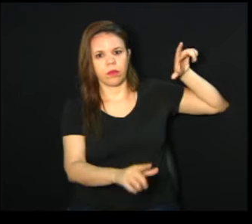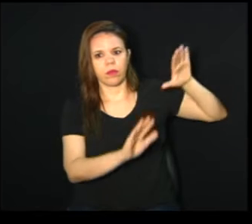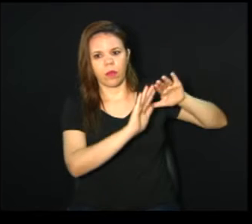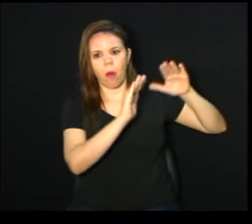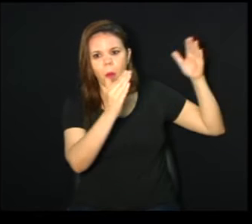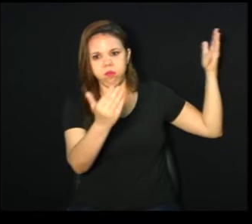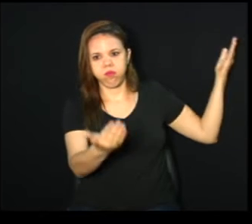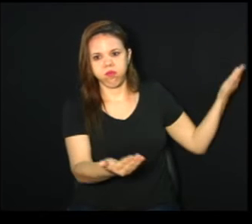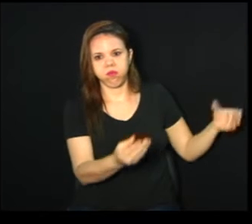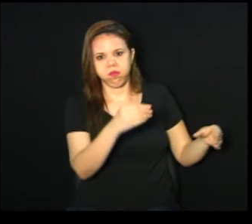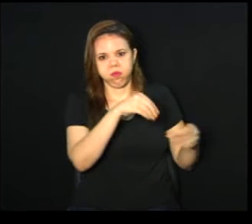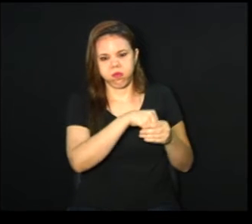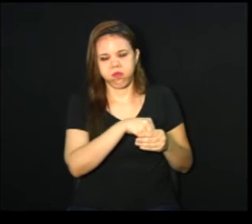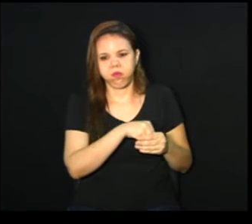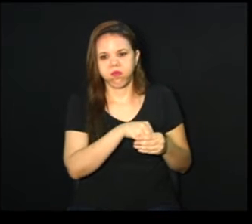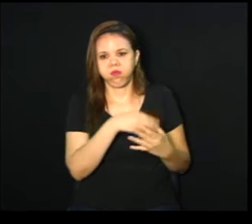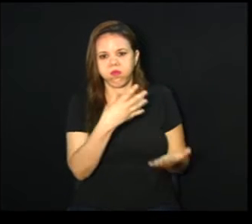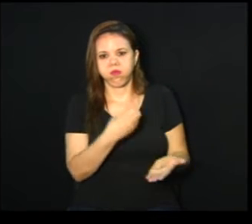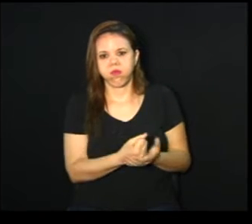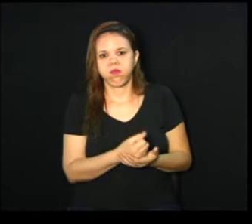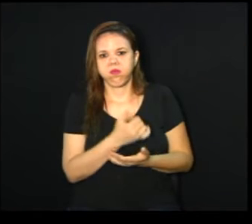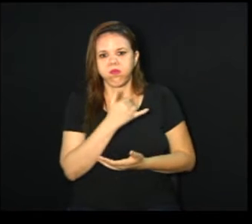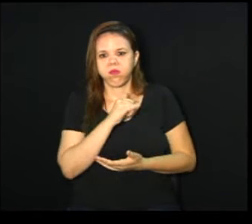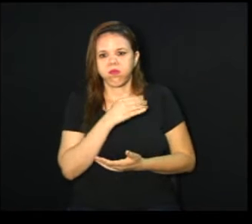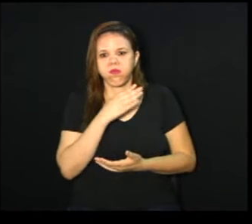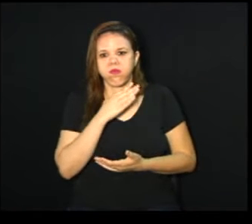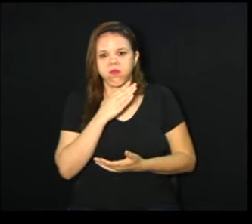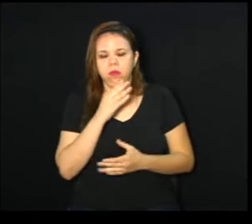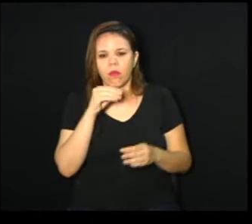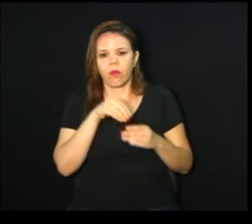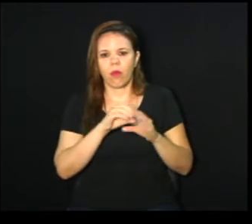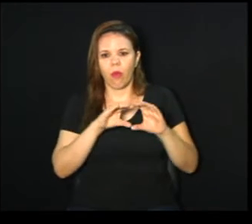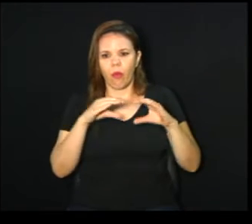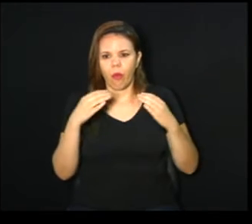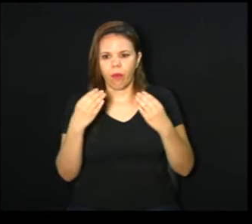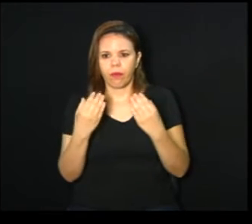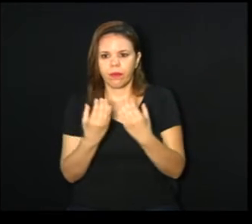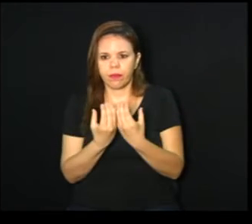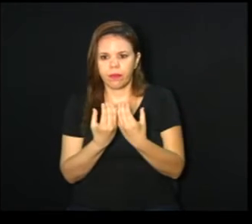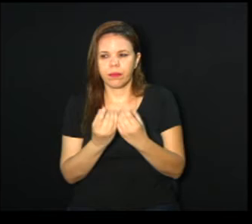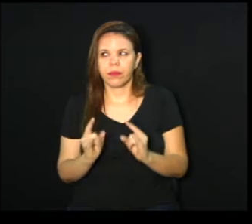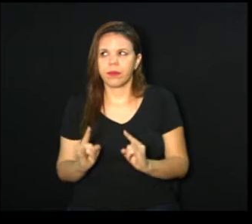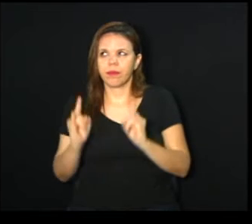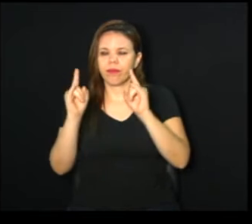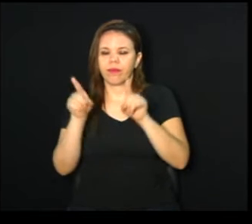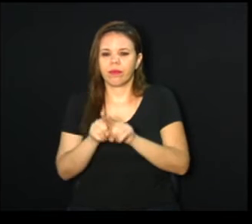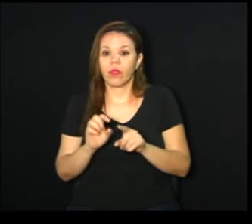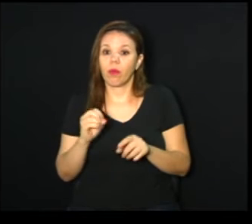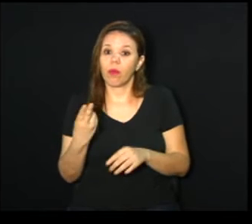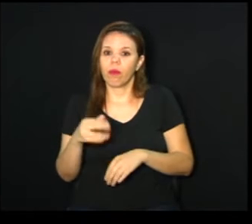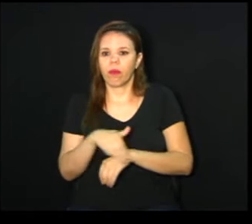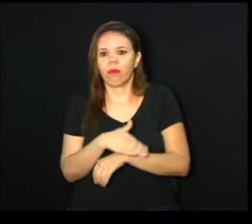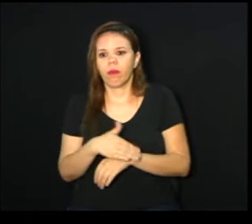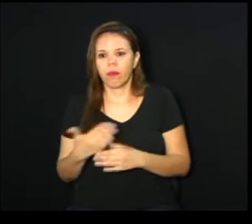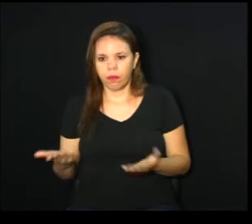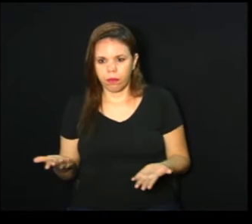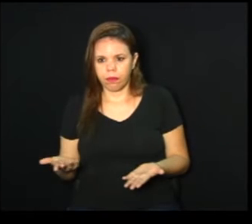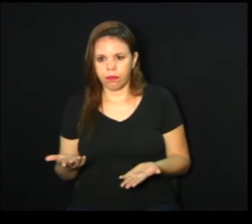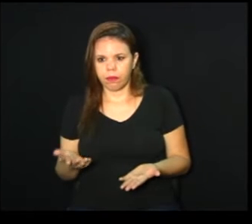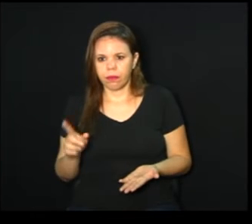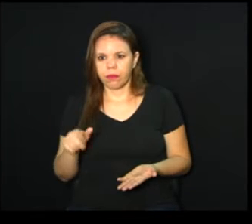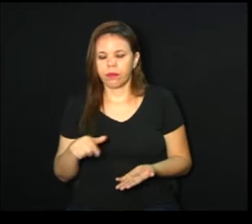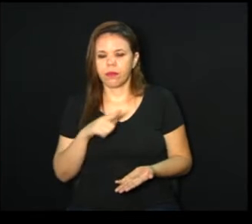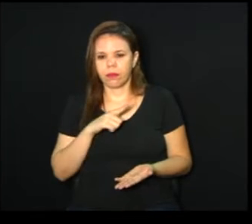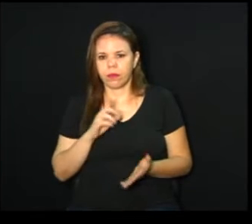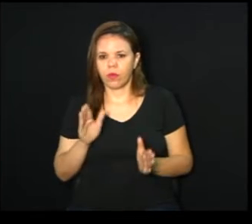nos transformadores das vias, né, dos condomínios, por exemplo, das vias de ruas também? É um